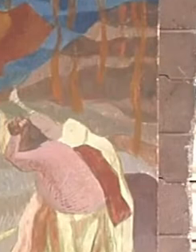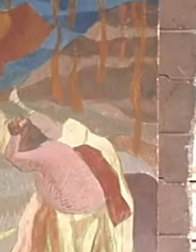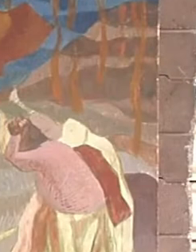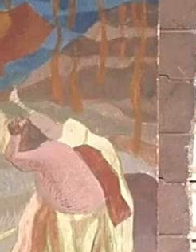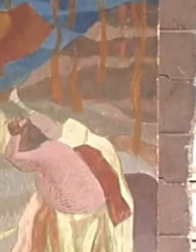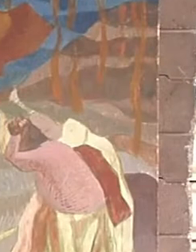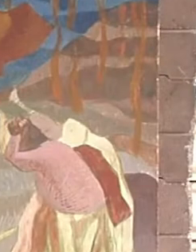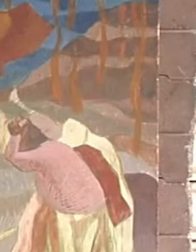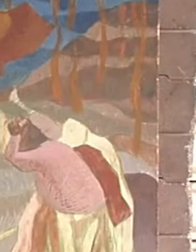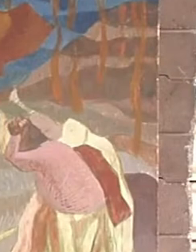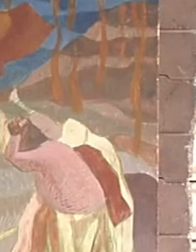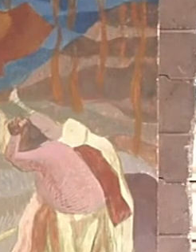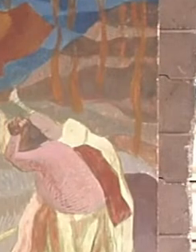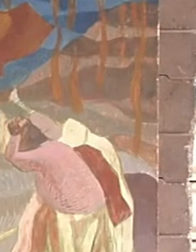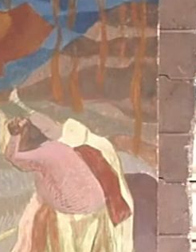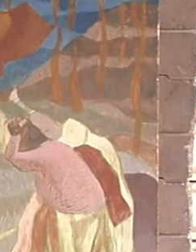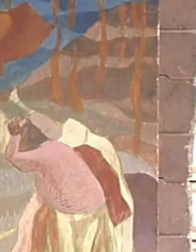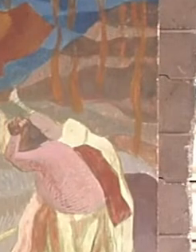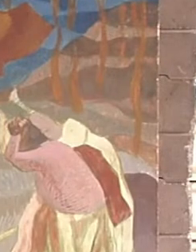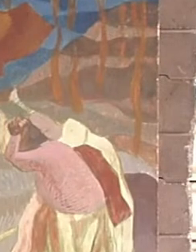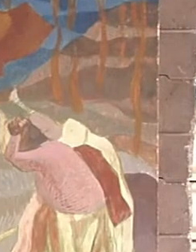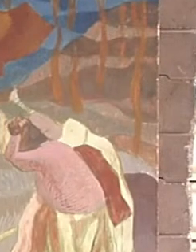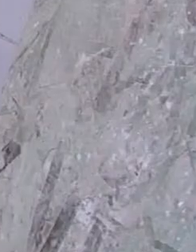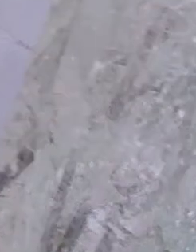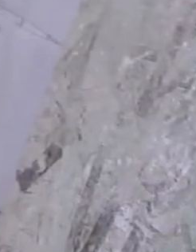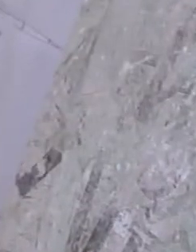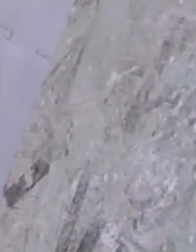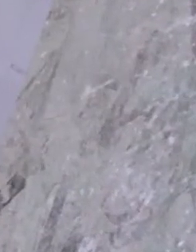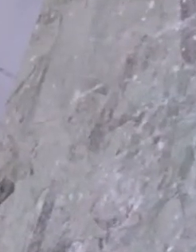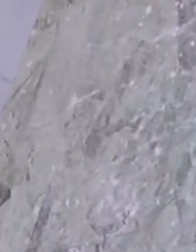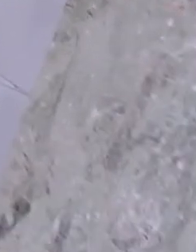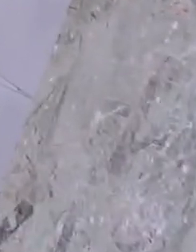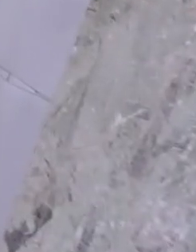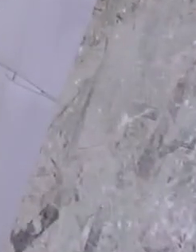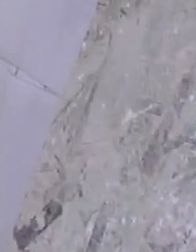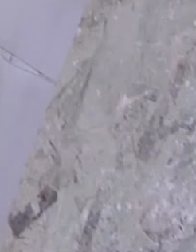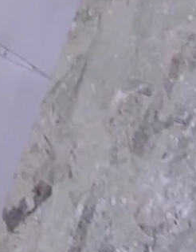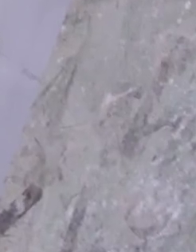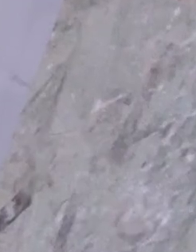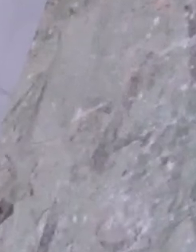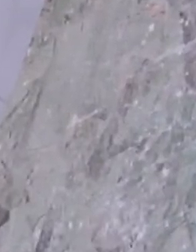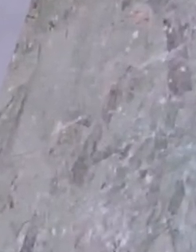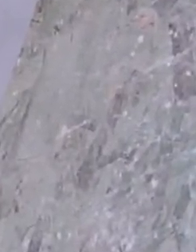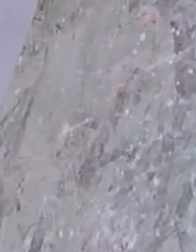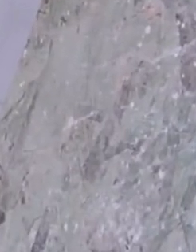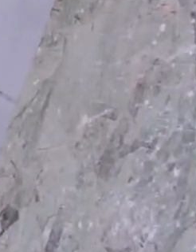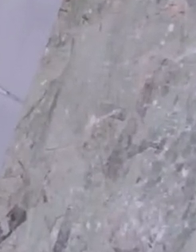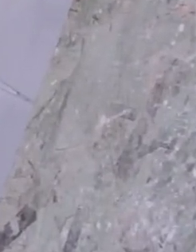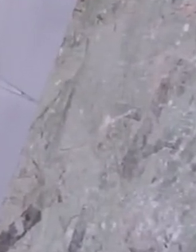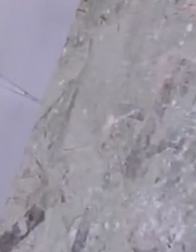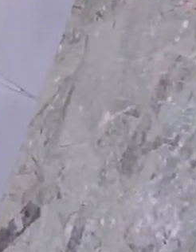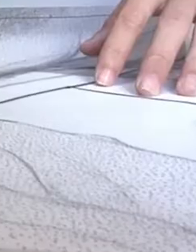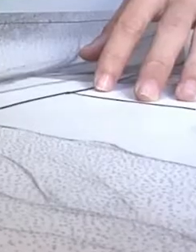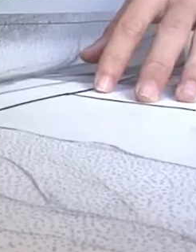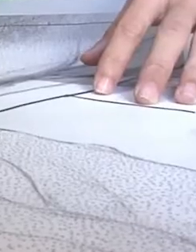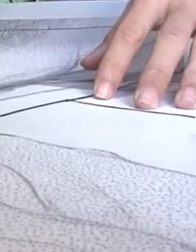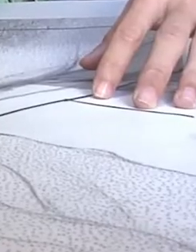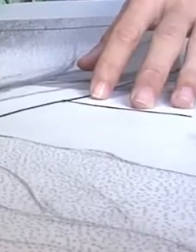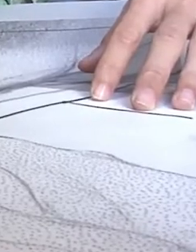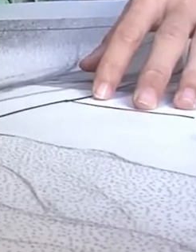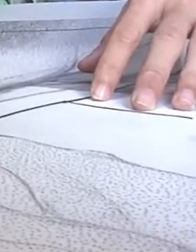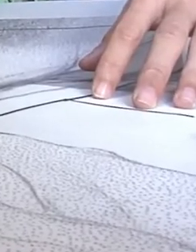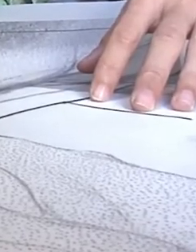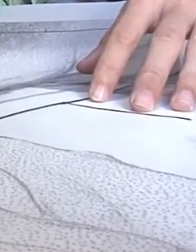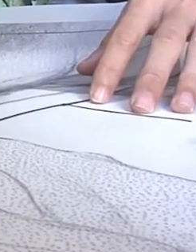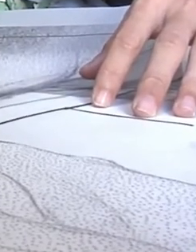Escala 1 para 5, 1 para 10, etc. O cartão na escala de 1 por 1 e a carta de espólvora, o